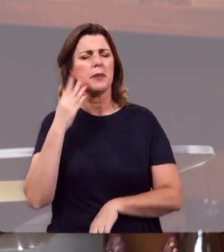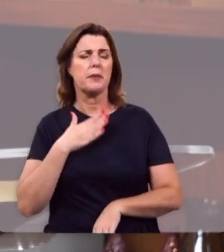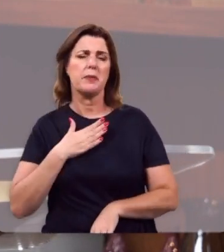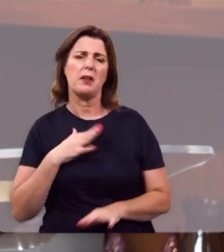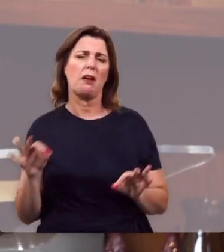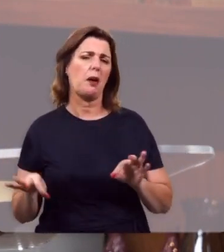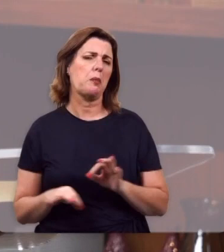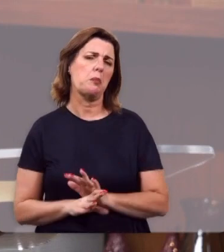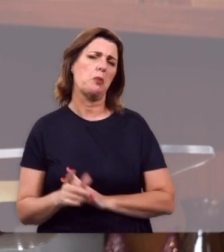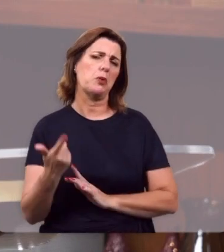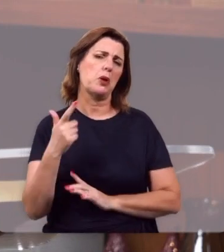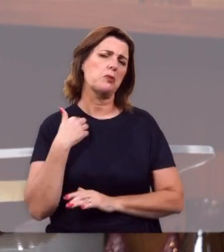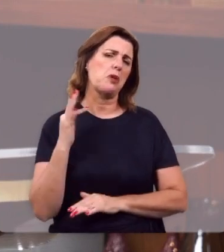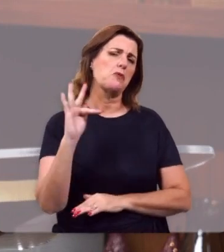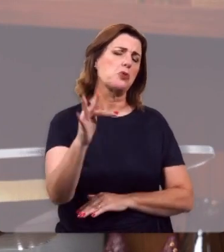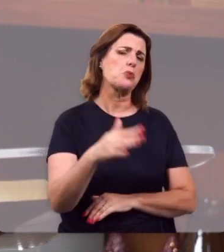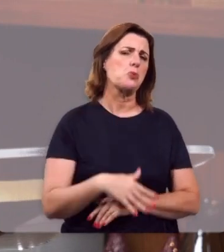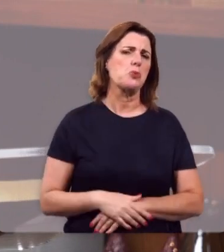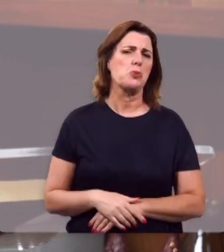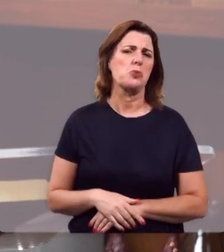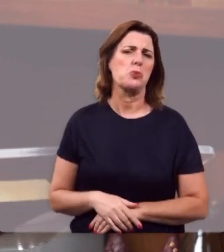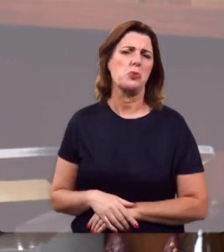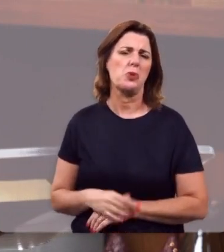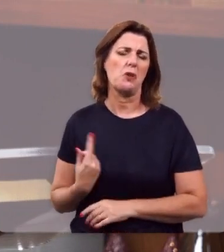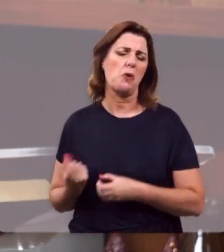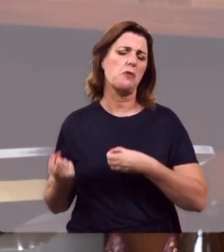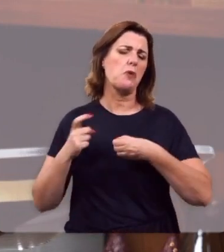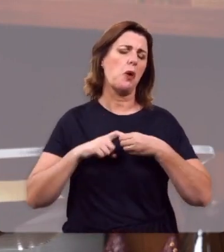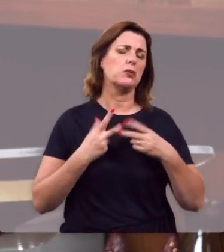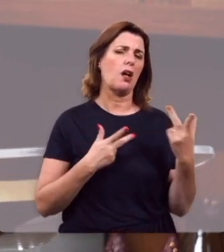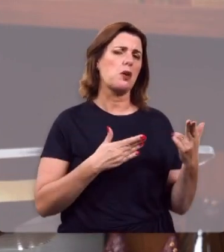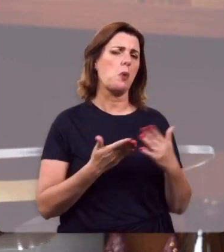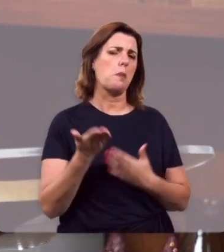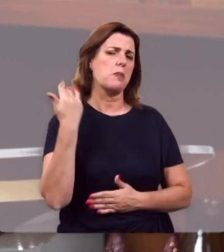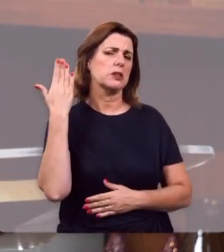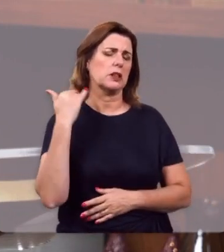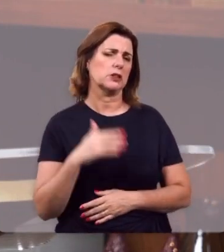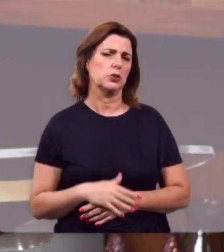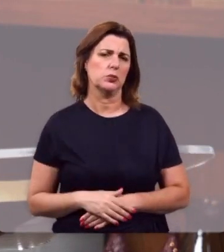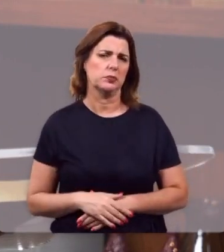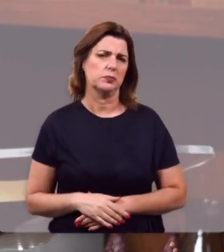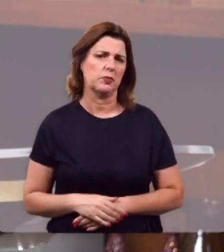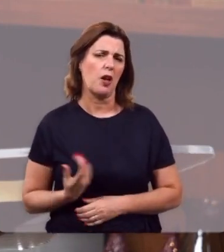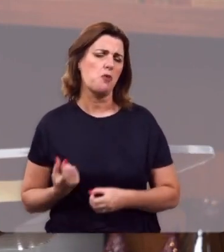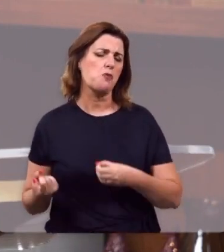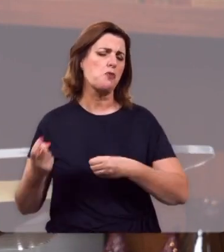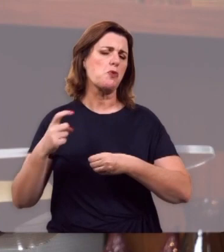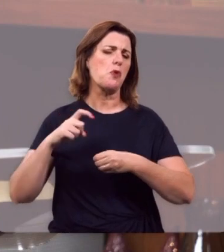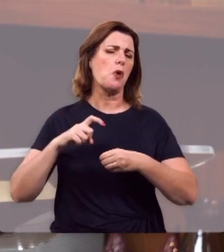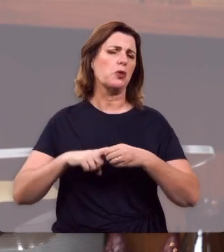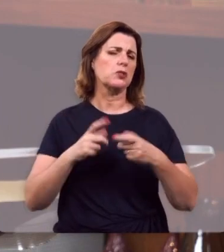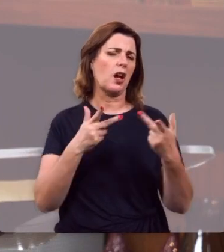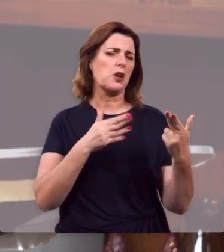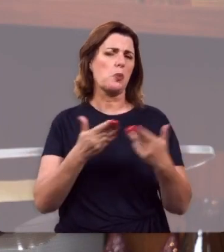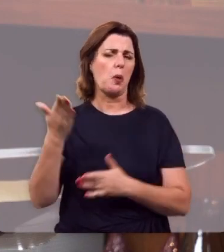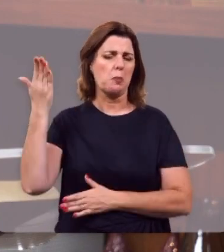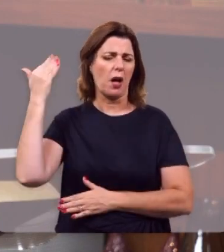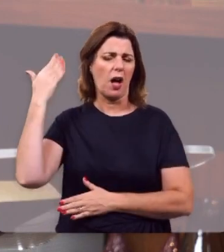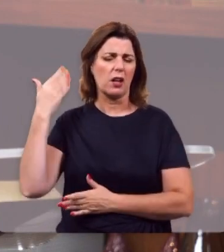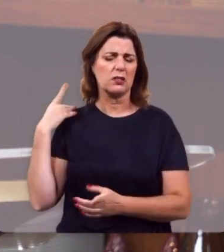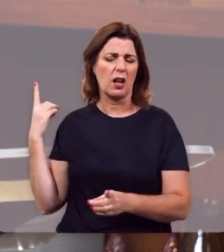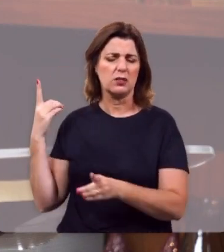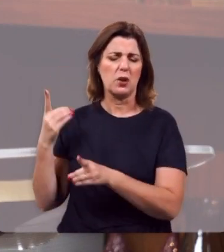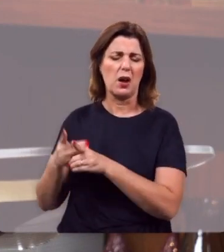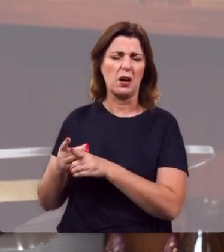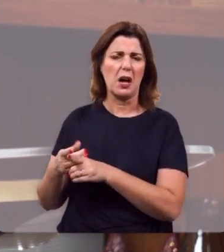acabou. Não tem mais futuro. Eu vou voltar para o passado. Eu vou voltar para aquilo que eu era antes de me